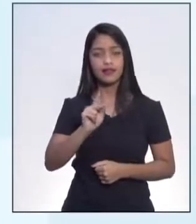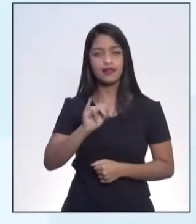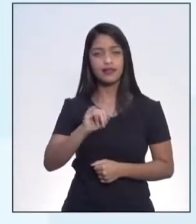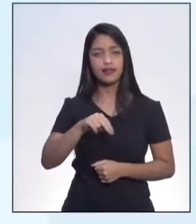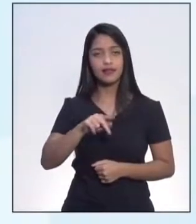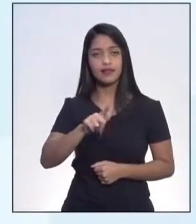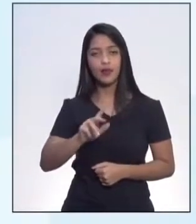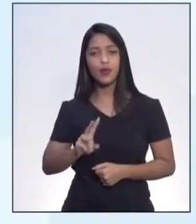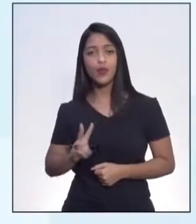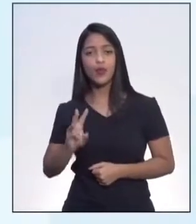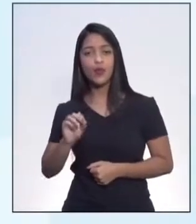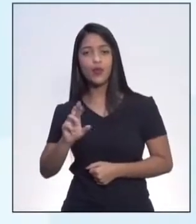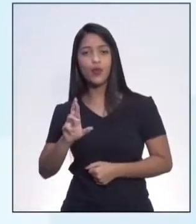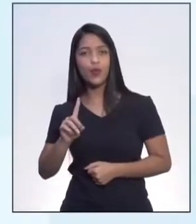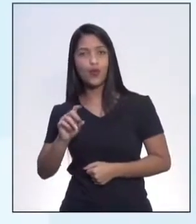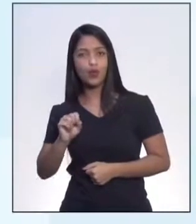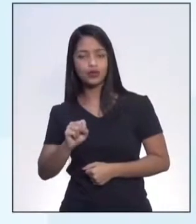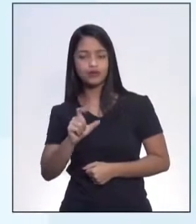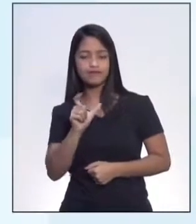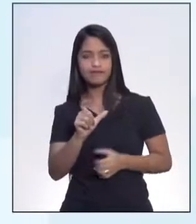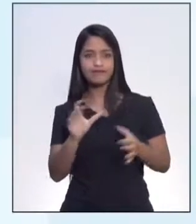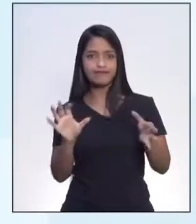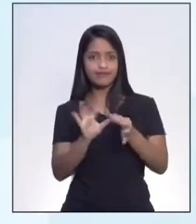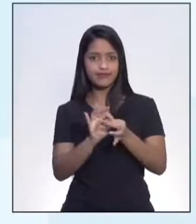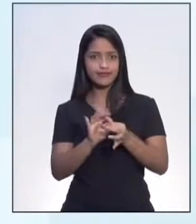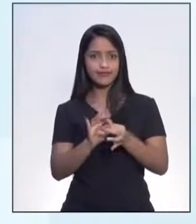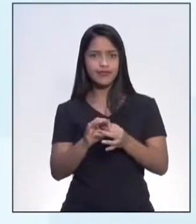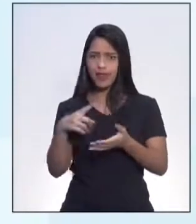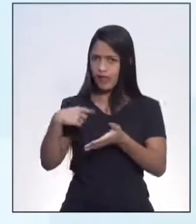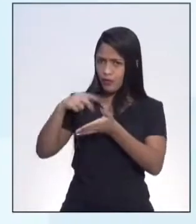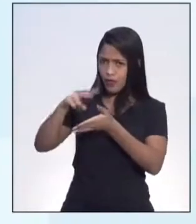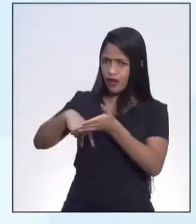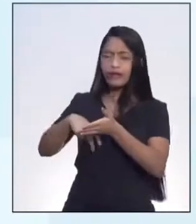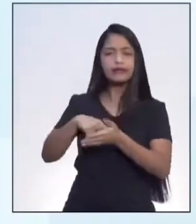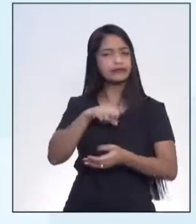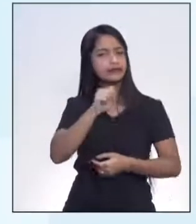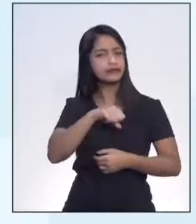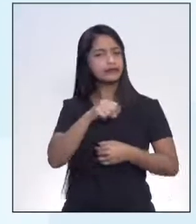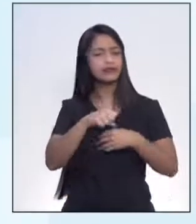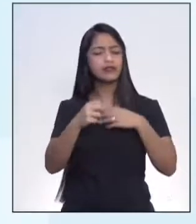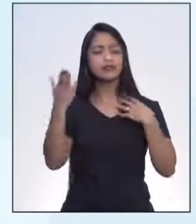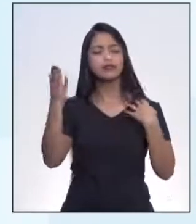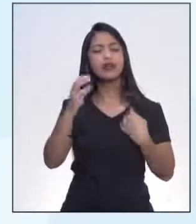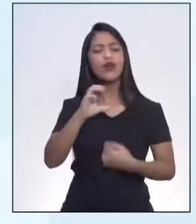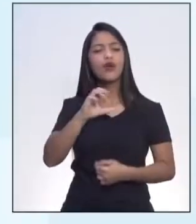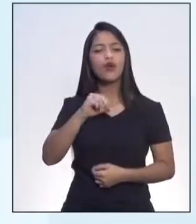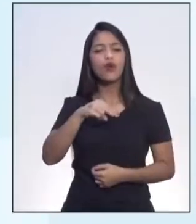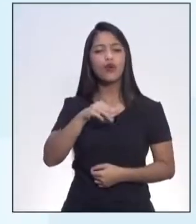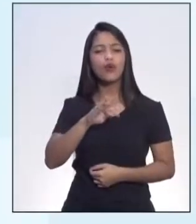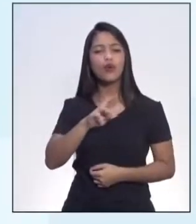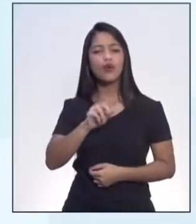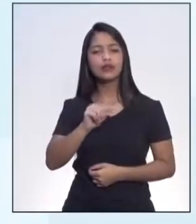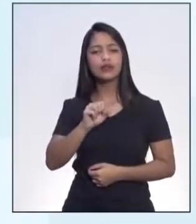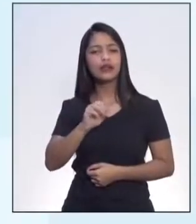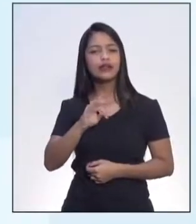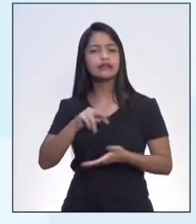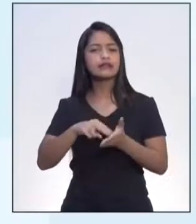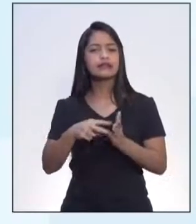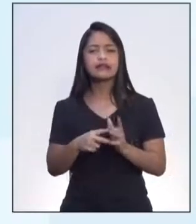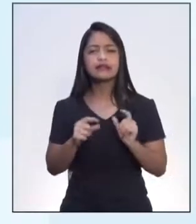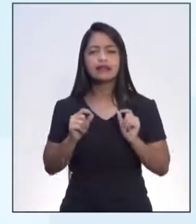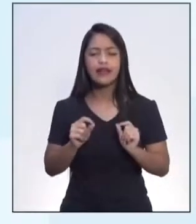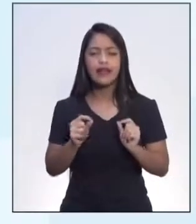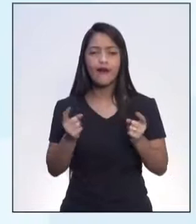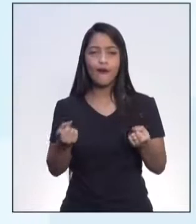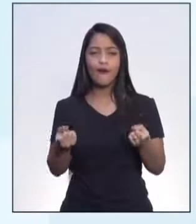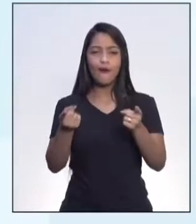Contrast. Quer que eu leia, Antônia? Sim. Indica a existência de conceitos ou de ideias opostas a algo apresentado.